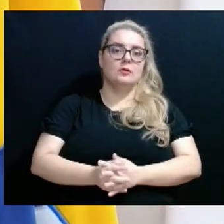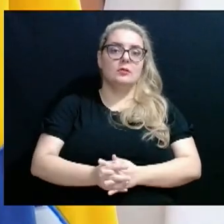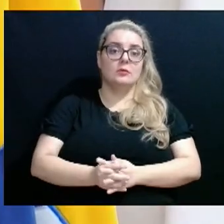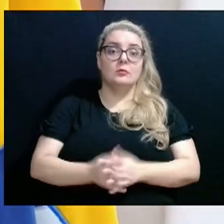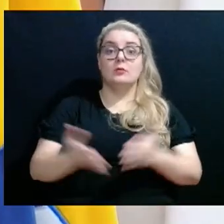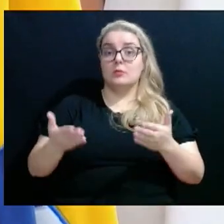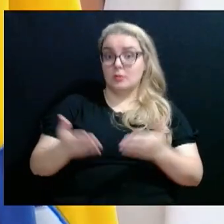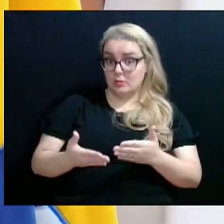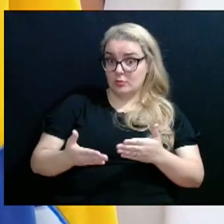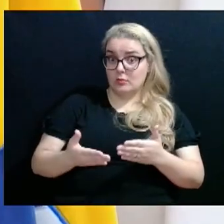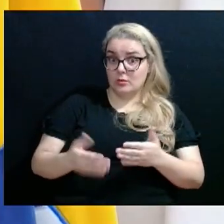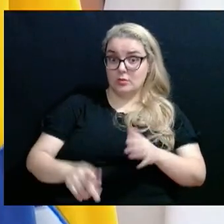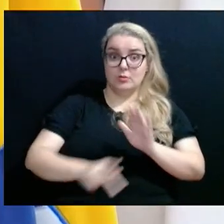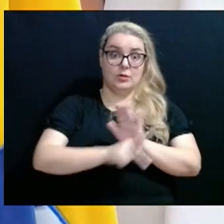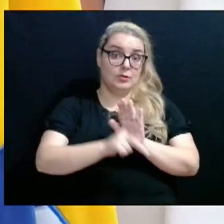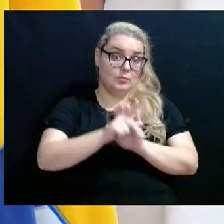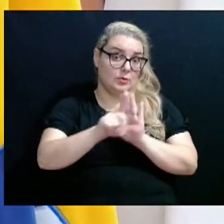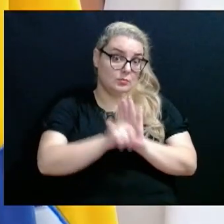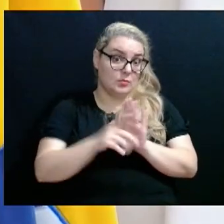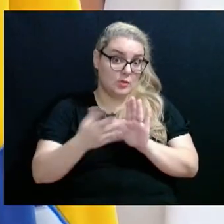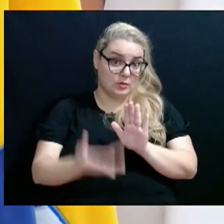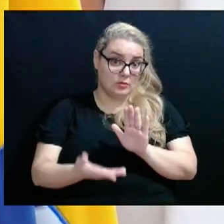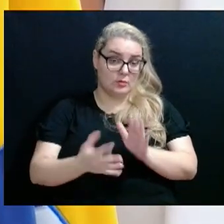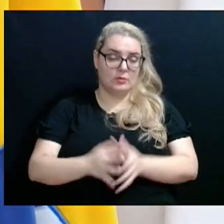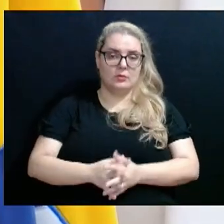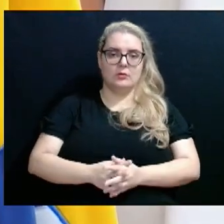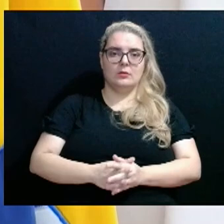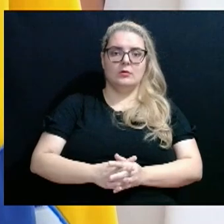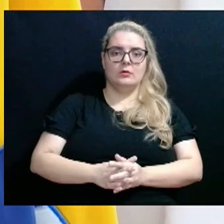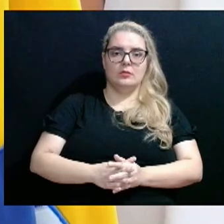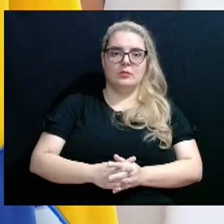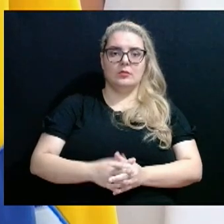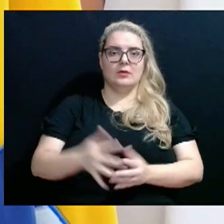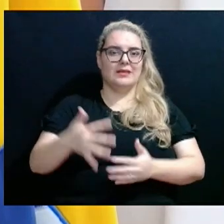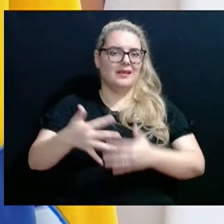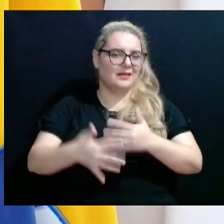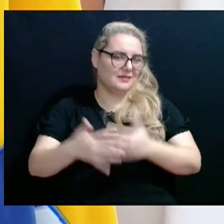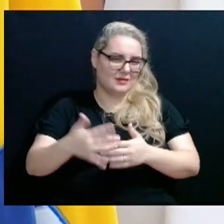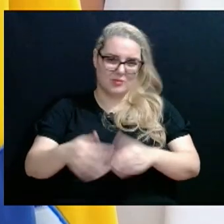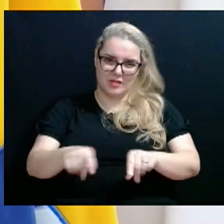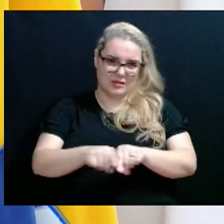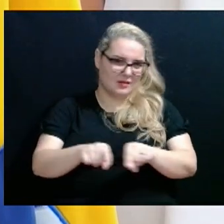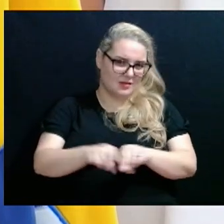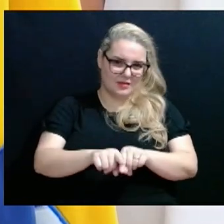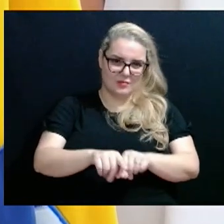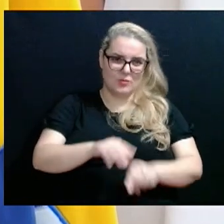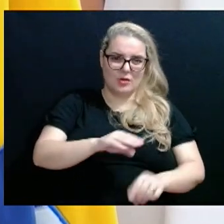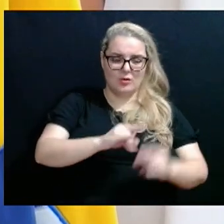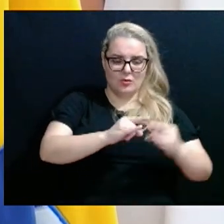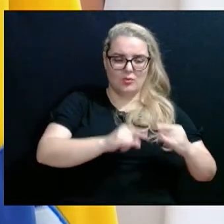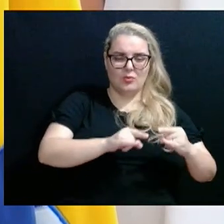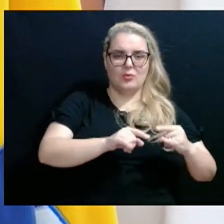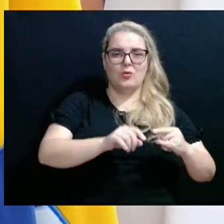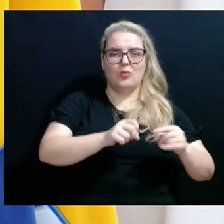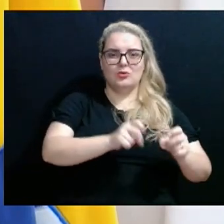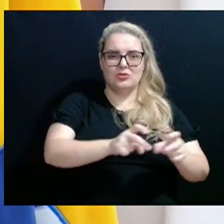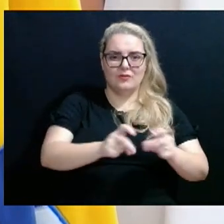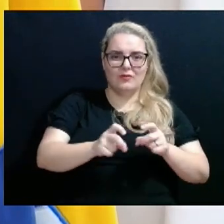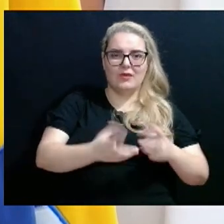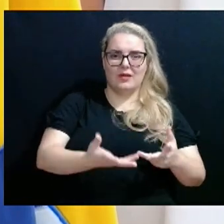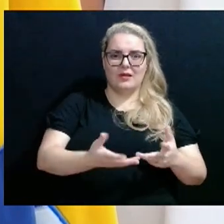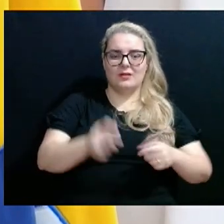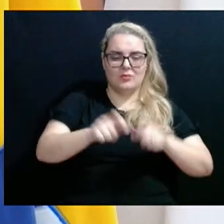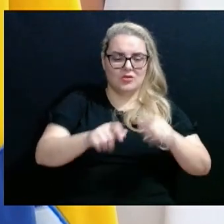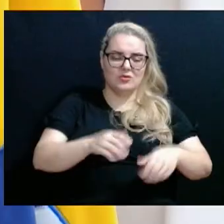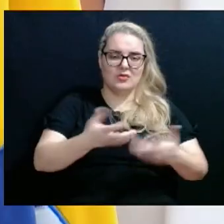coloca um projeto de lei, onde que visa atrapalhar também o comércio ambulante, aquelas pessoas que querem trabalhar, não